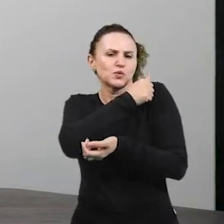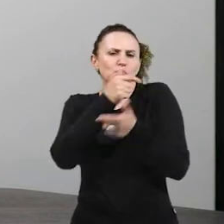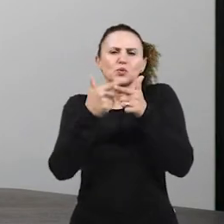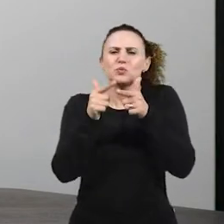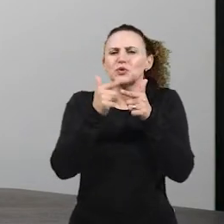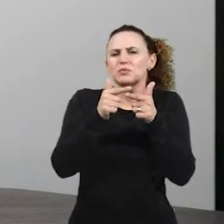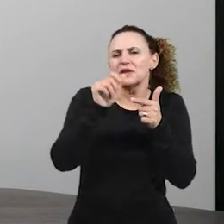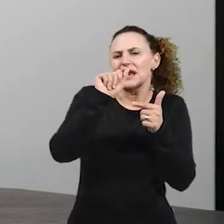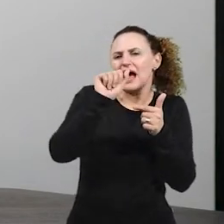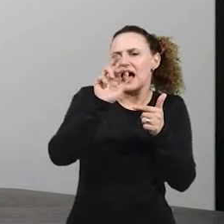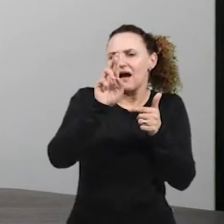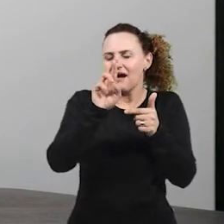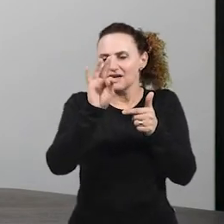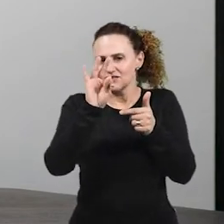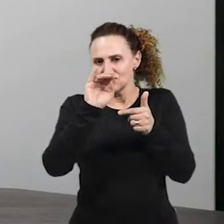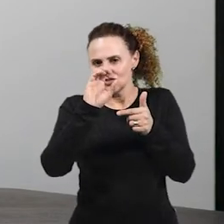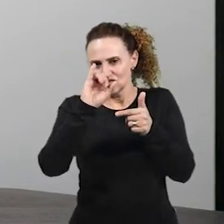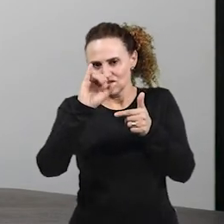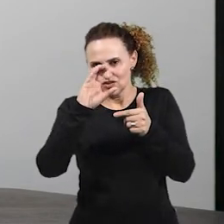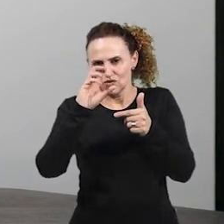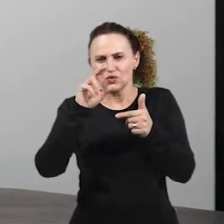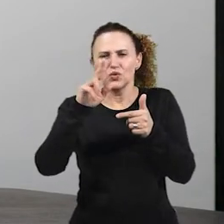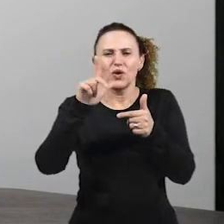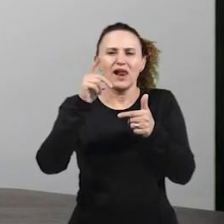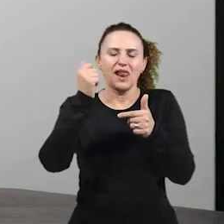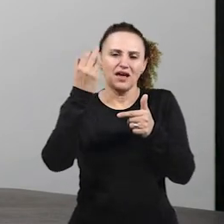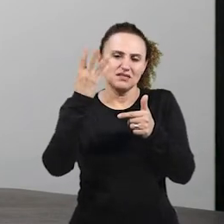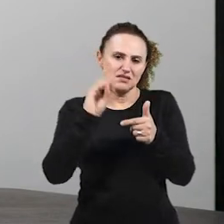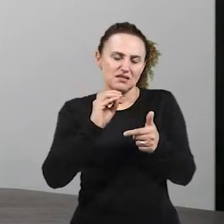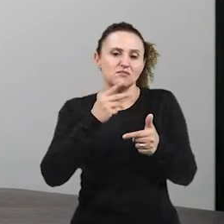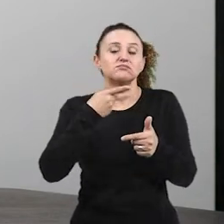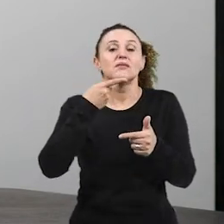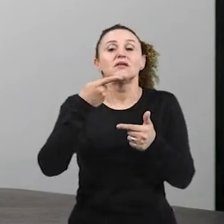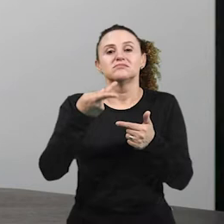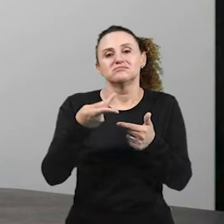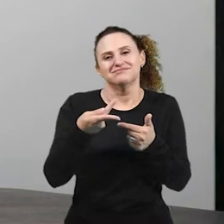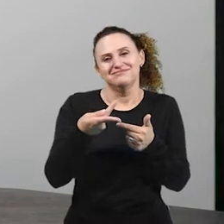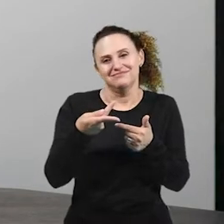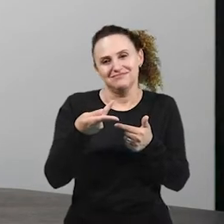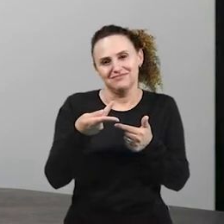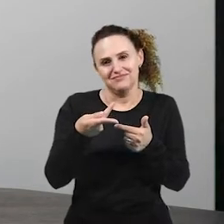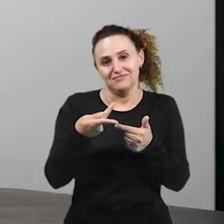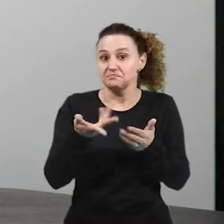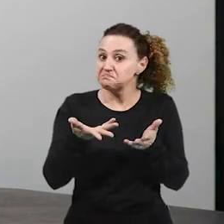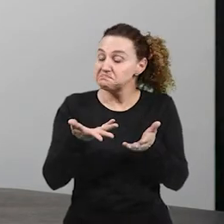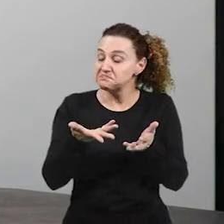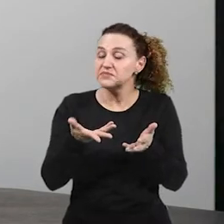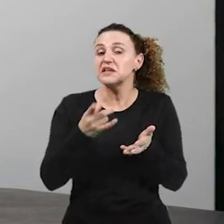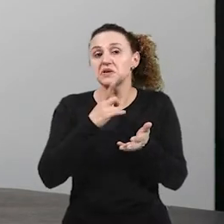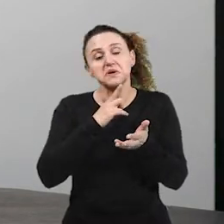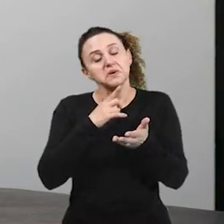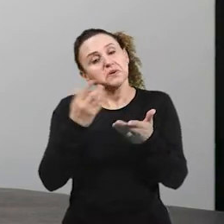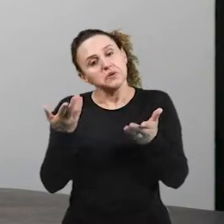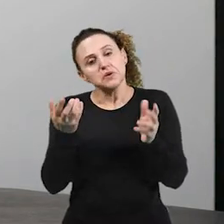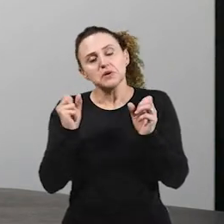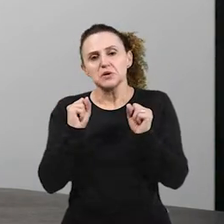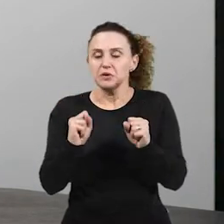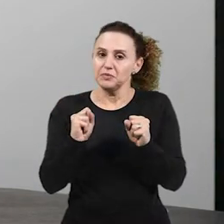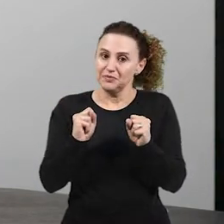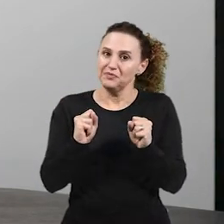articulação é tem um problema é o que